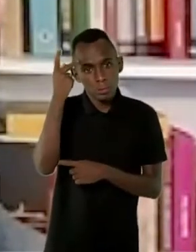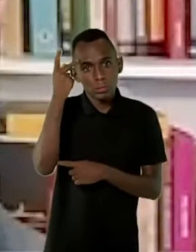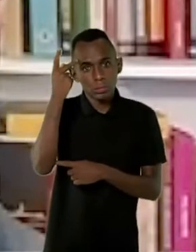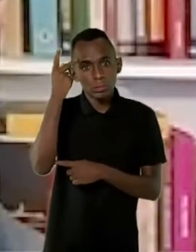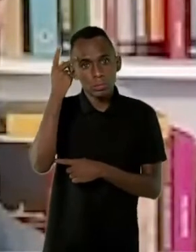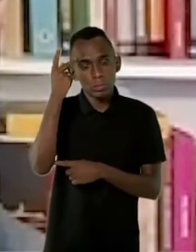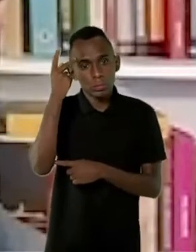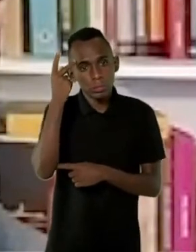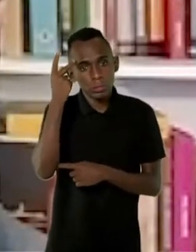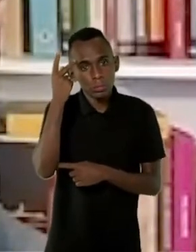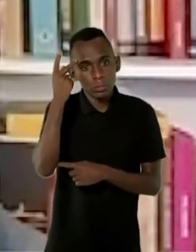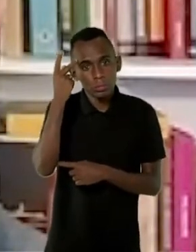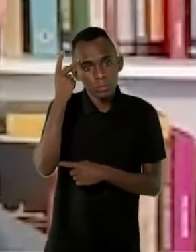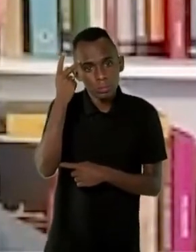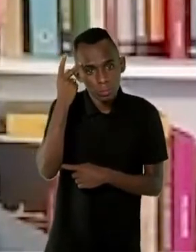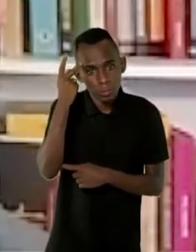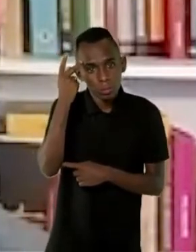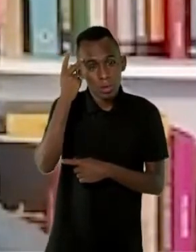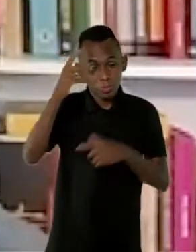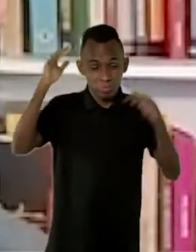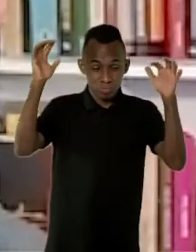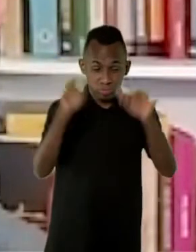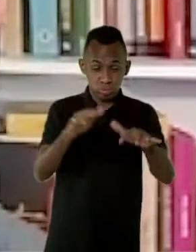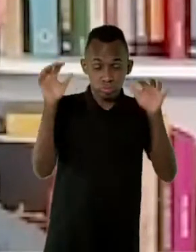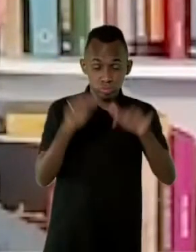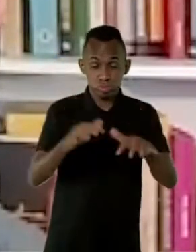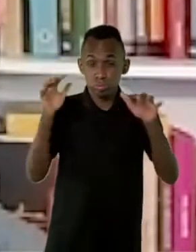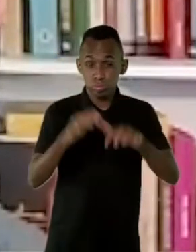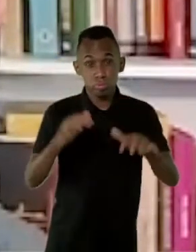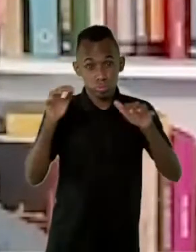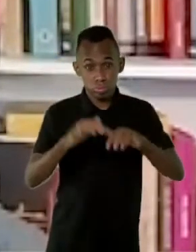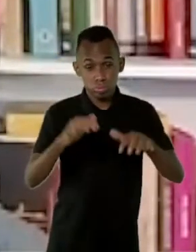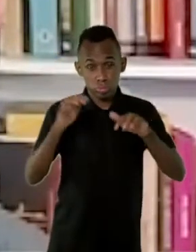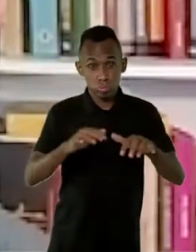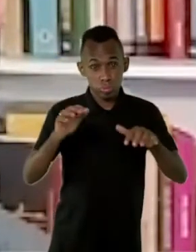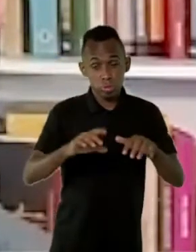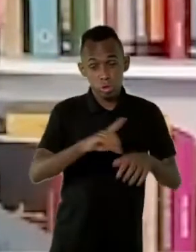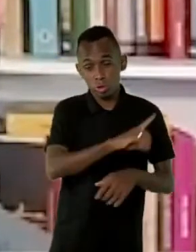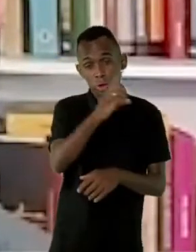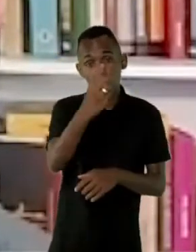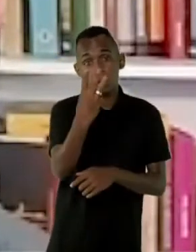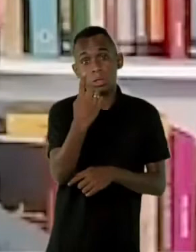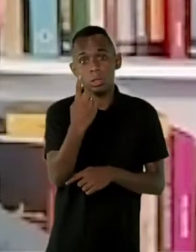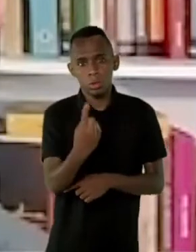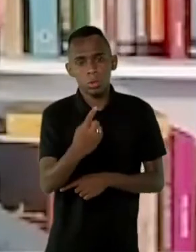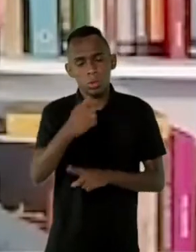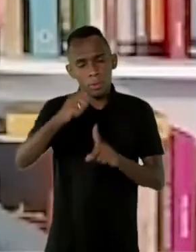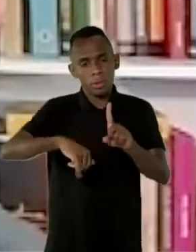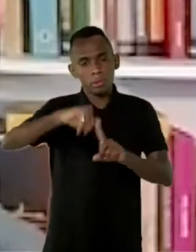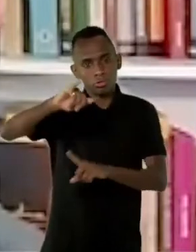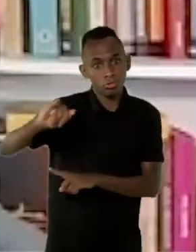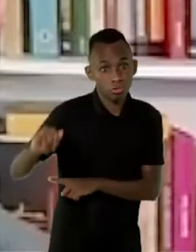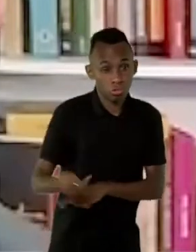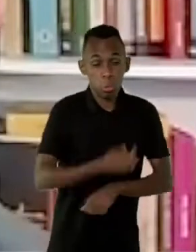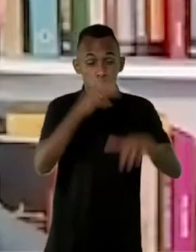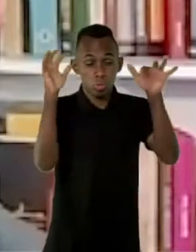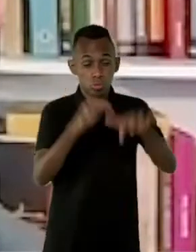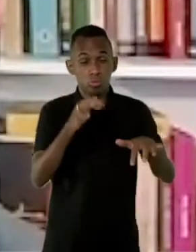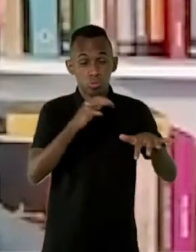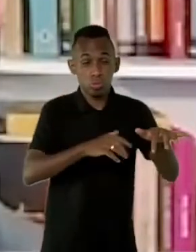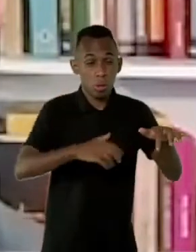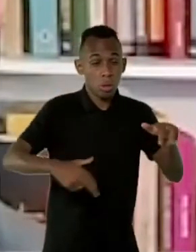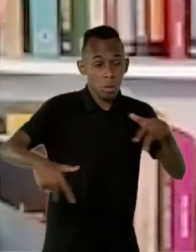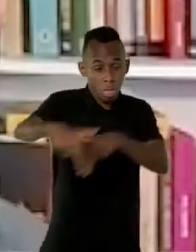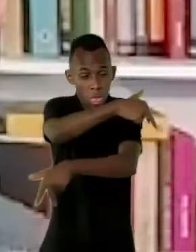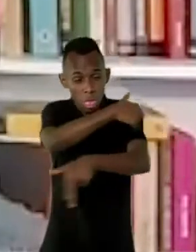num dia de chuva, no dia 31 de janeiro, um dia chuvoso, com muita gente correndo na